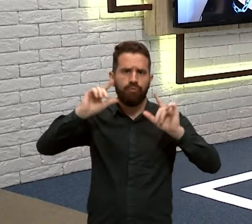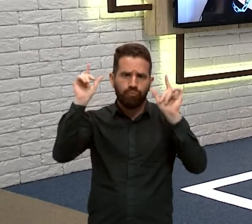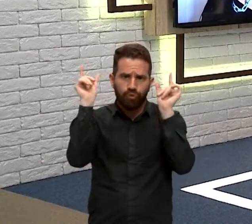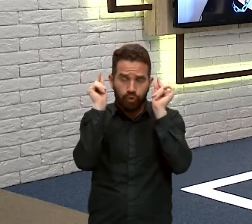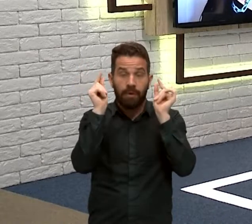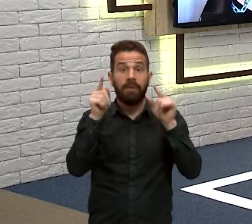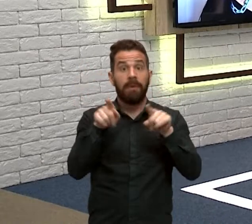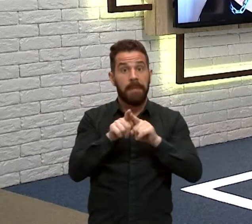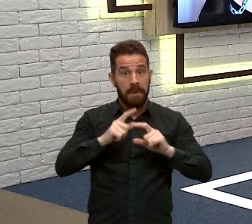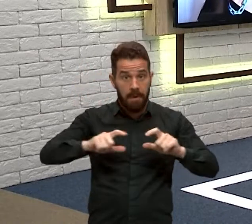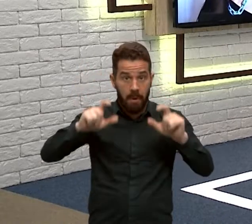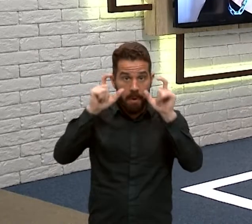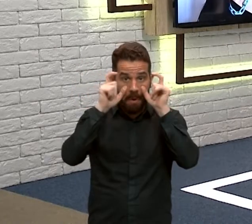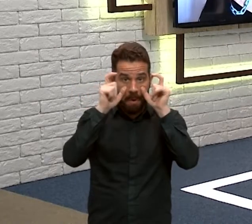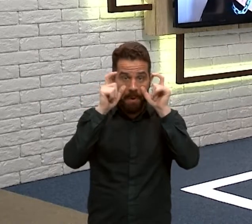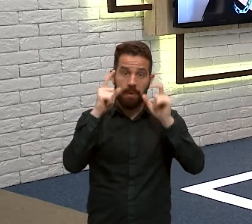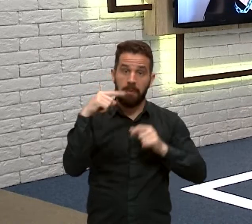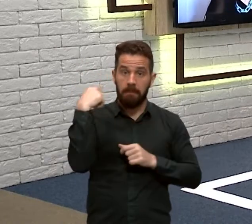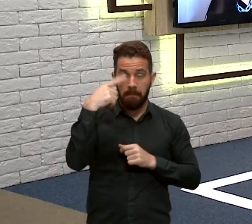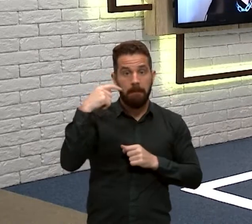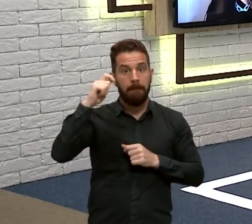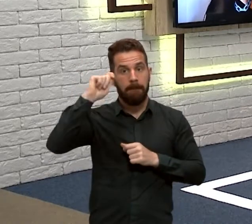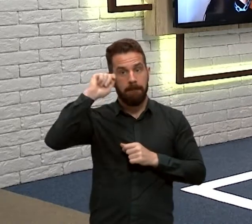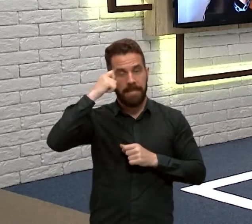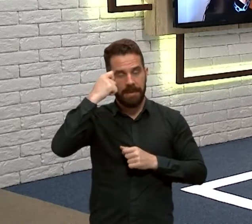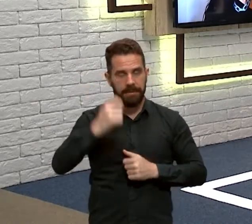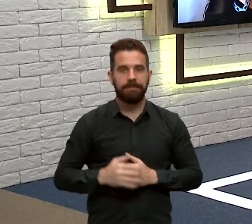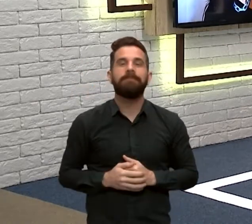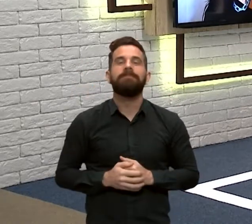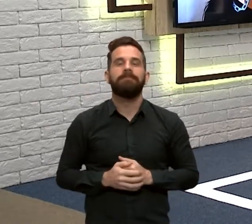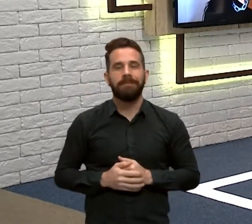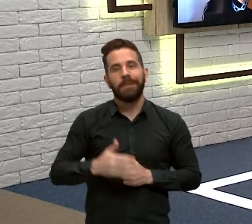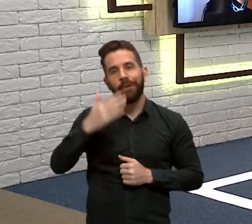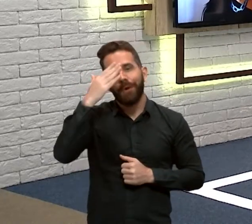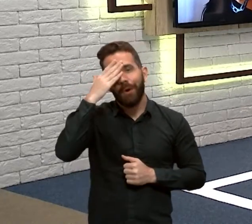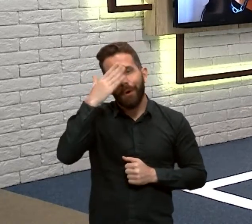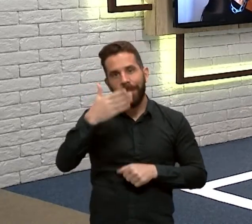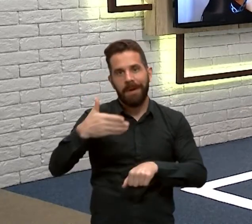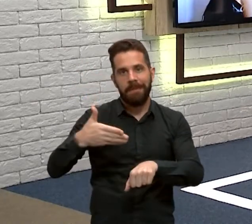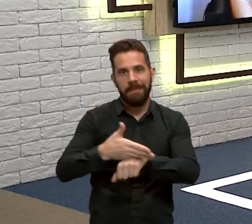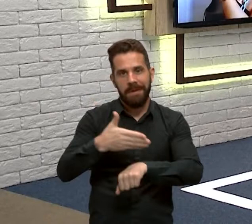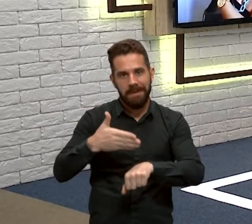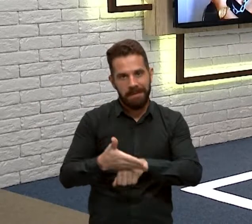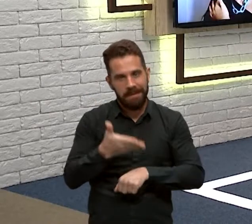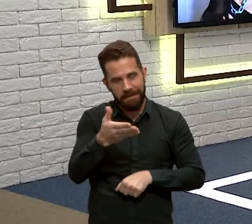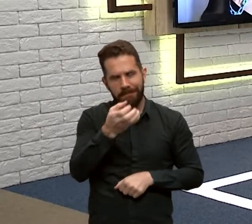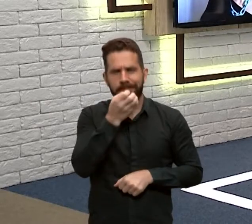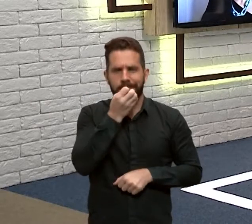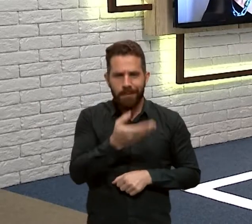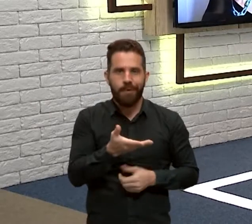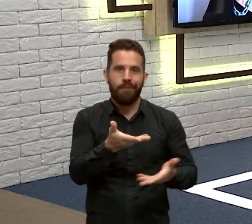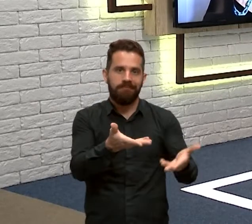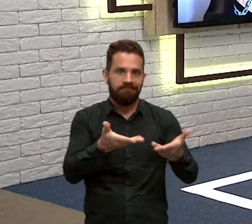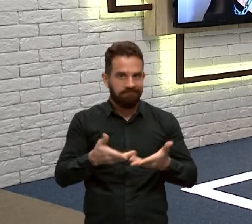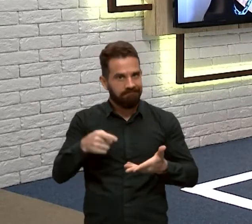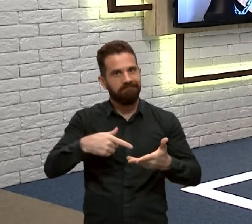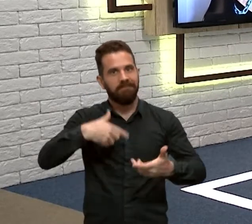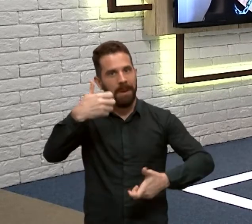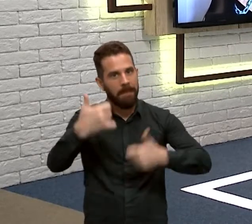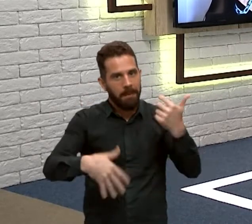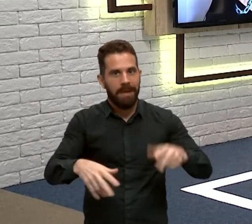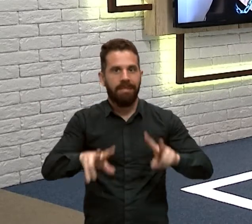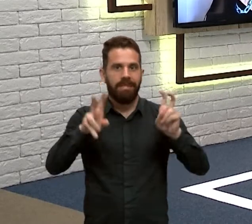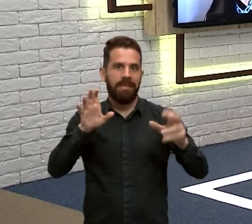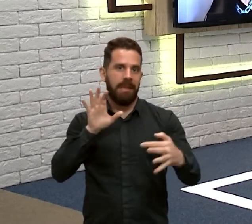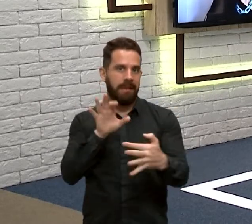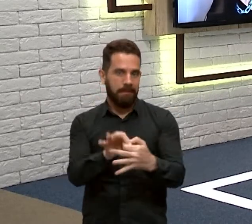também usa óculos com armação preta. Muito obrigada pela sua presença. Muito bom também contar com as suas contribuições aqui